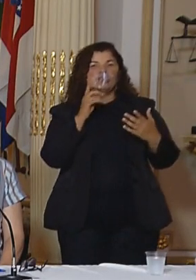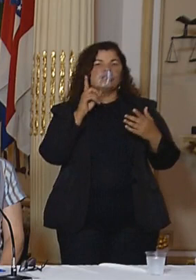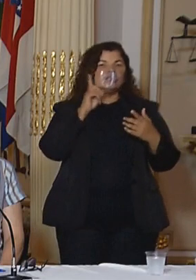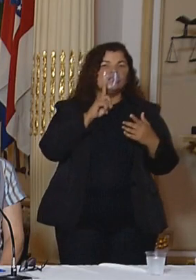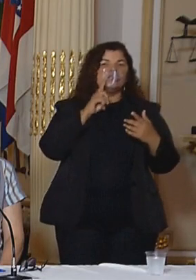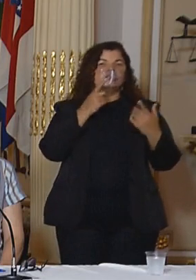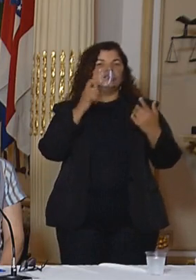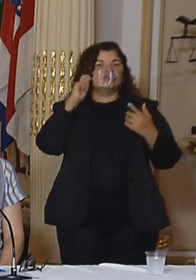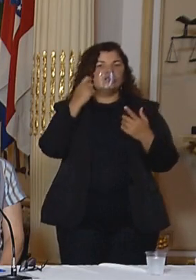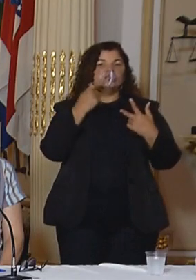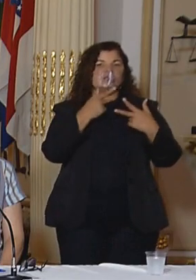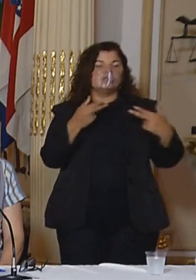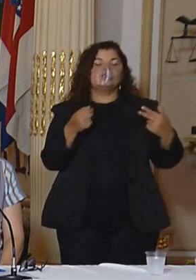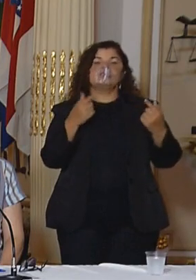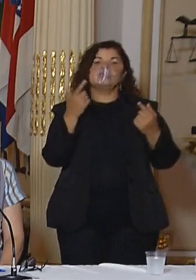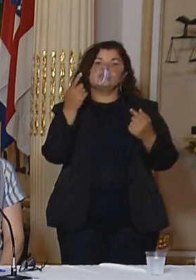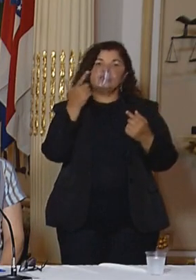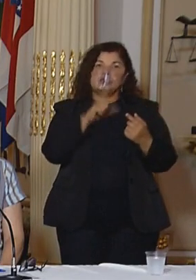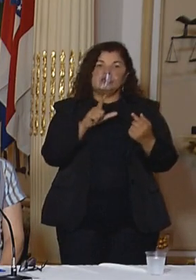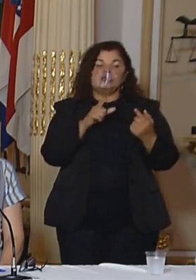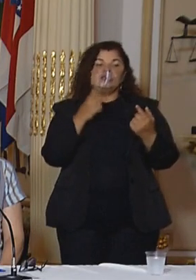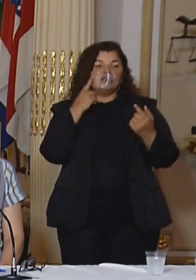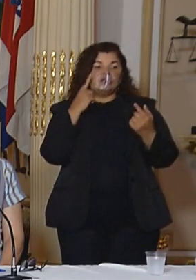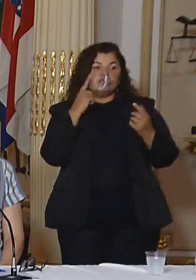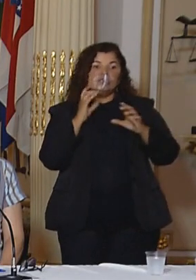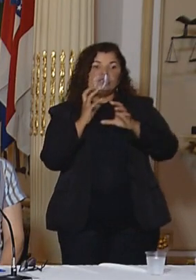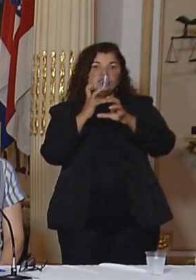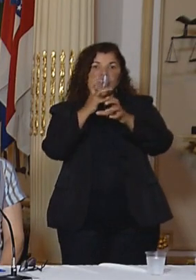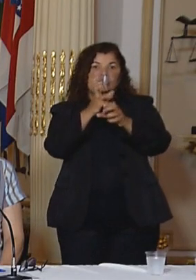ter uma abertura maior desses dados